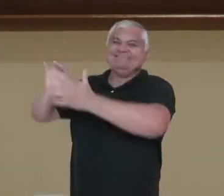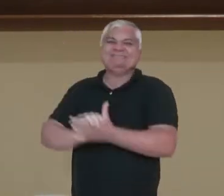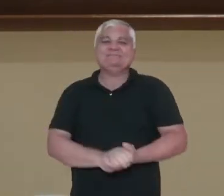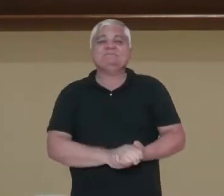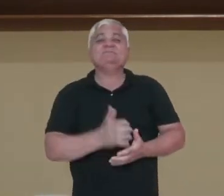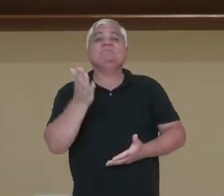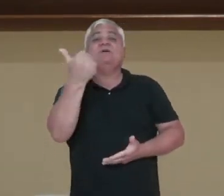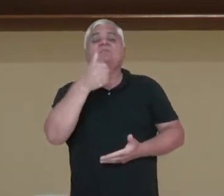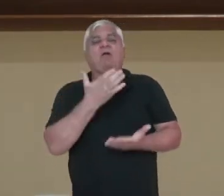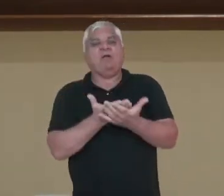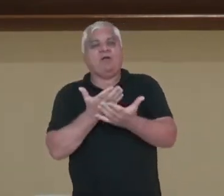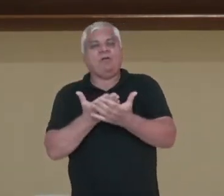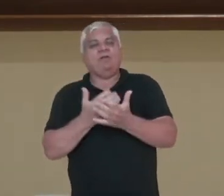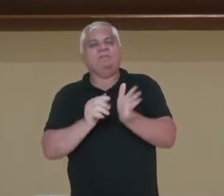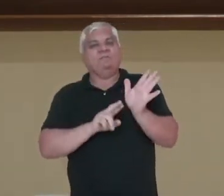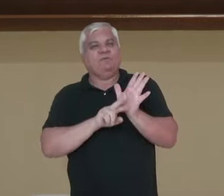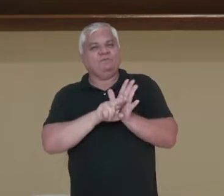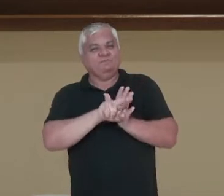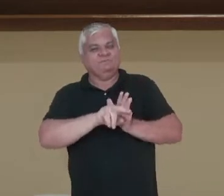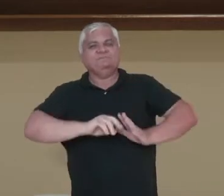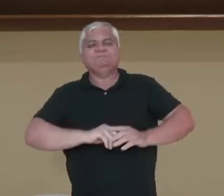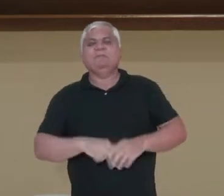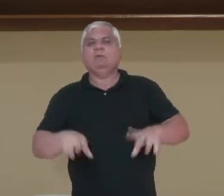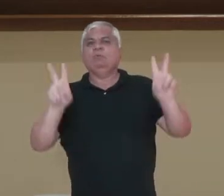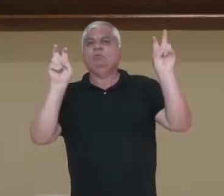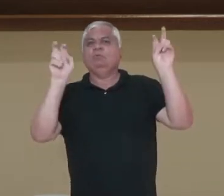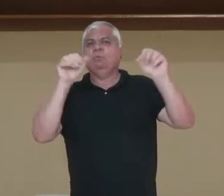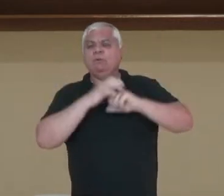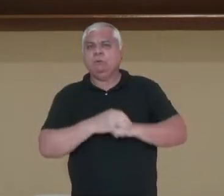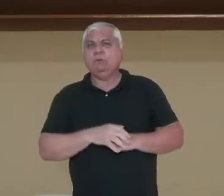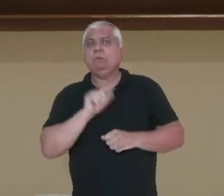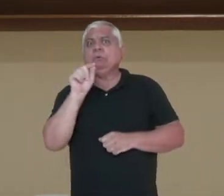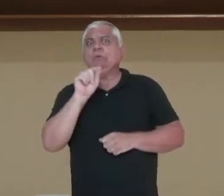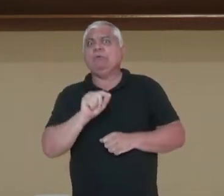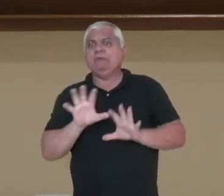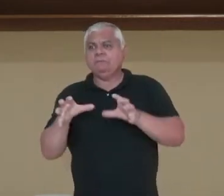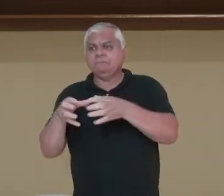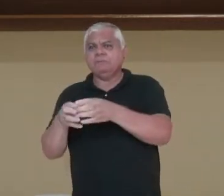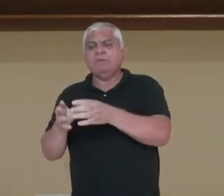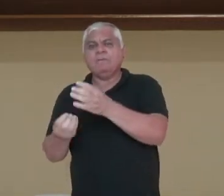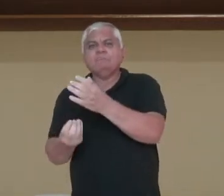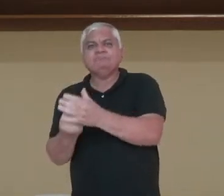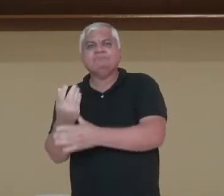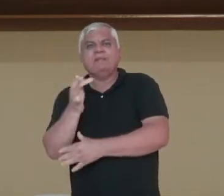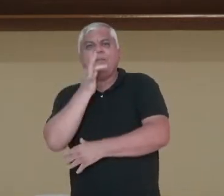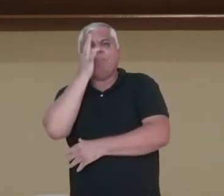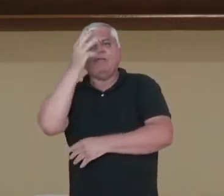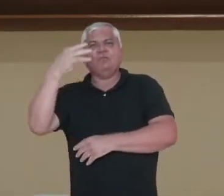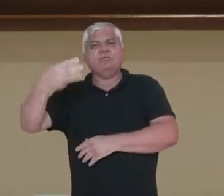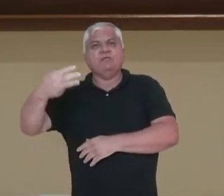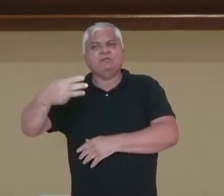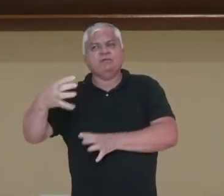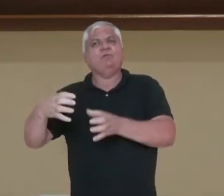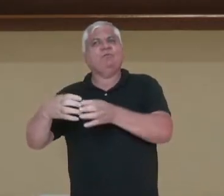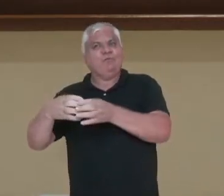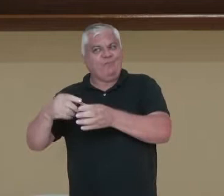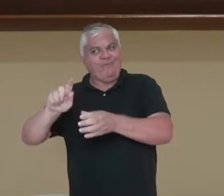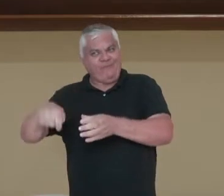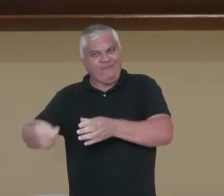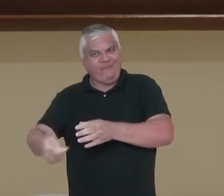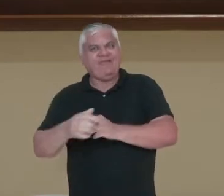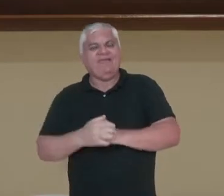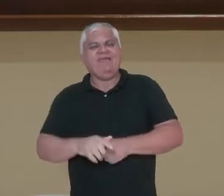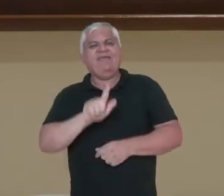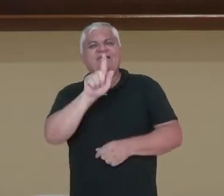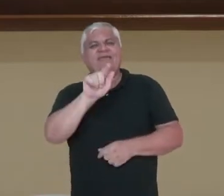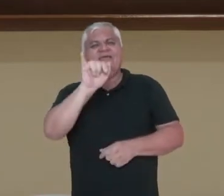e vamos para mais uma aula de biologia. O tema de hoje é reino plante. Nós vamos falar do terceiro grupo vegetal, né? Que são